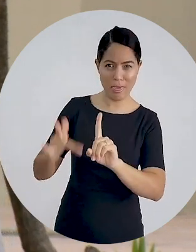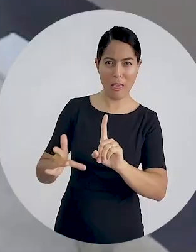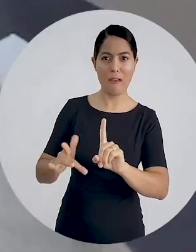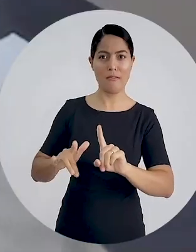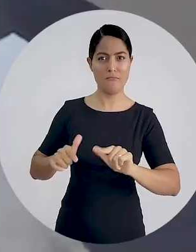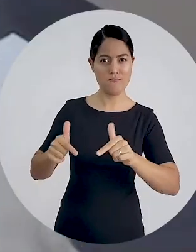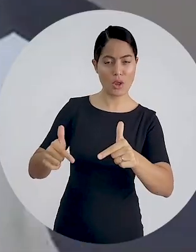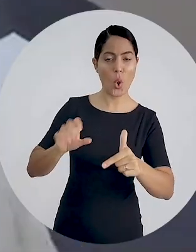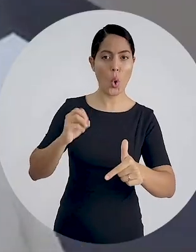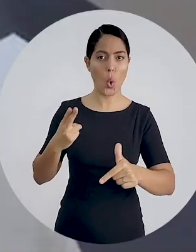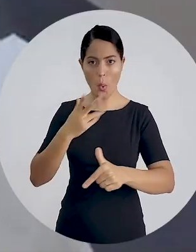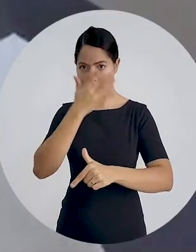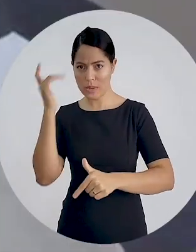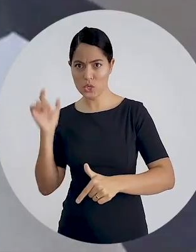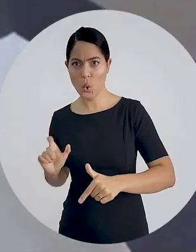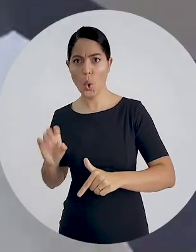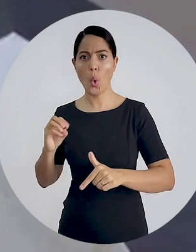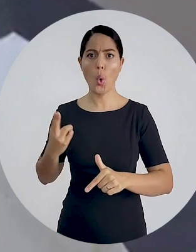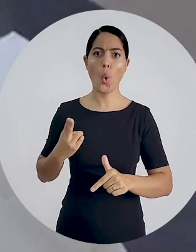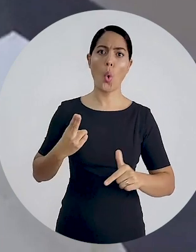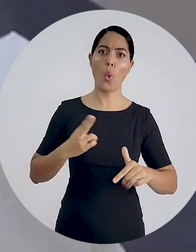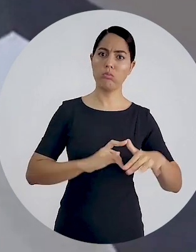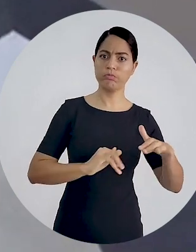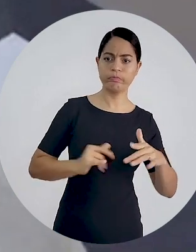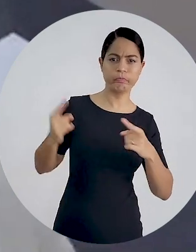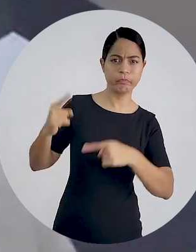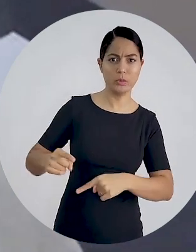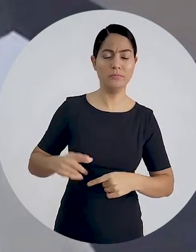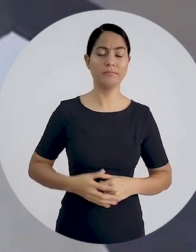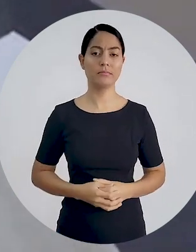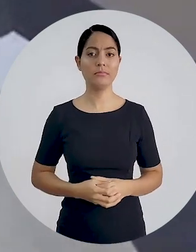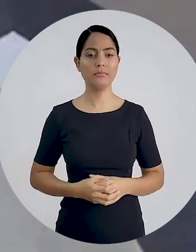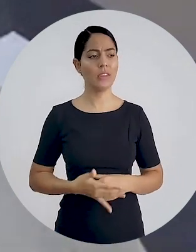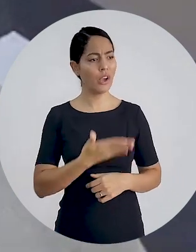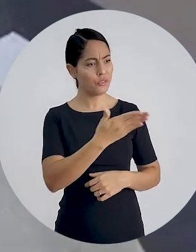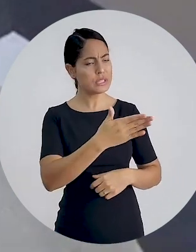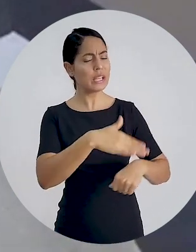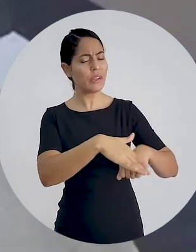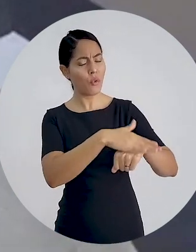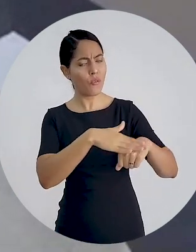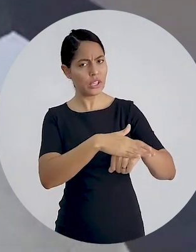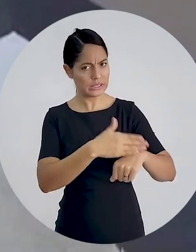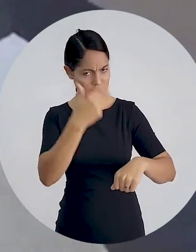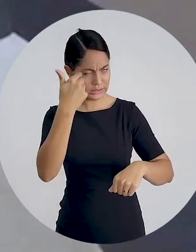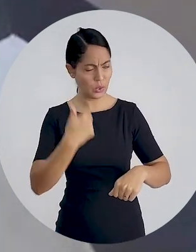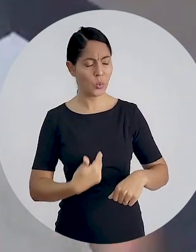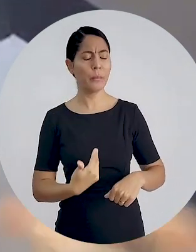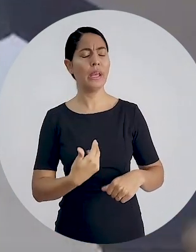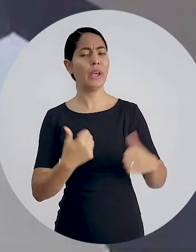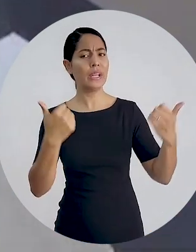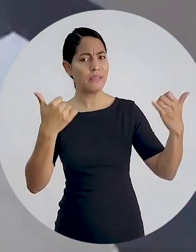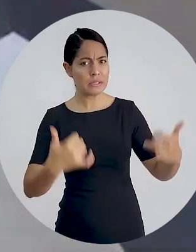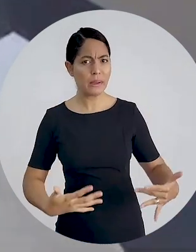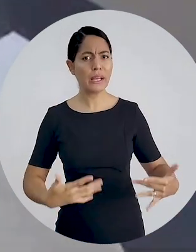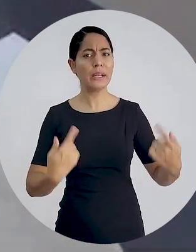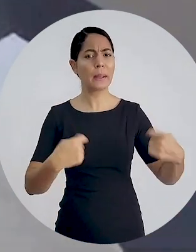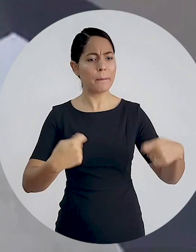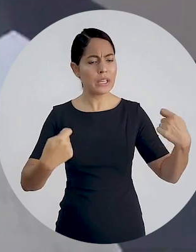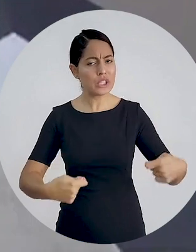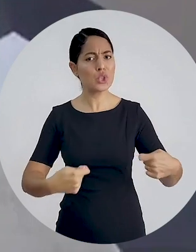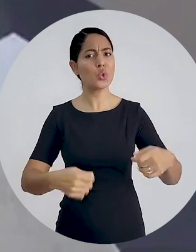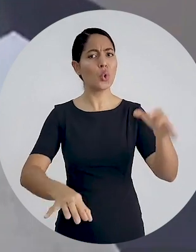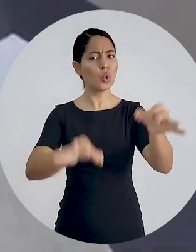instituições. Tamires, você me contava sobre uma negativa do plano de saúde em que você precisou acionar